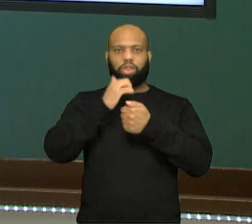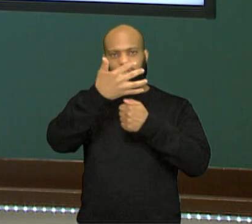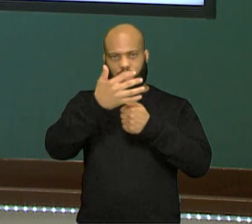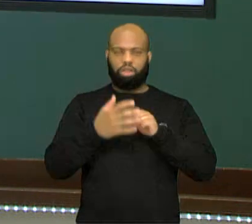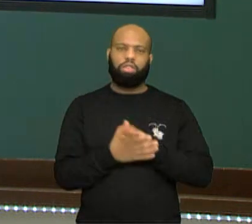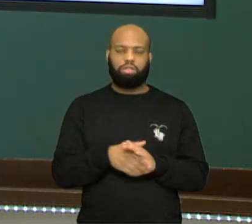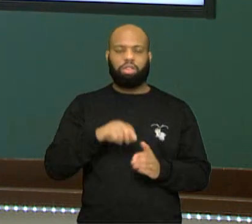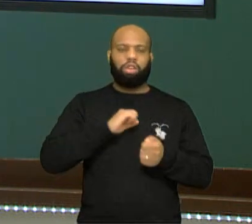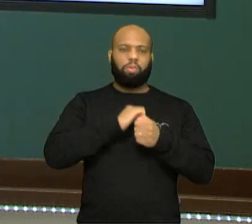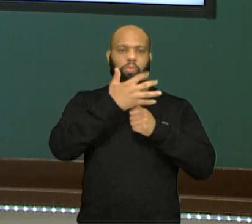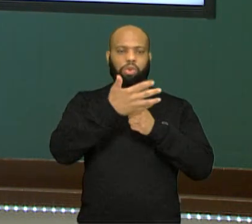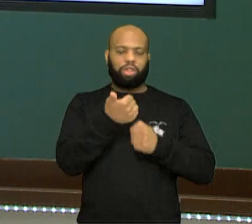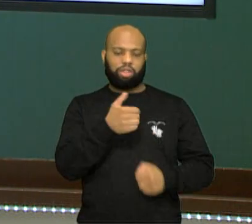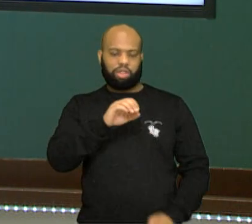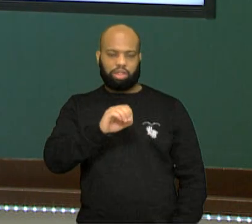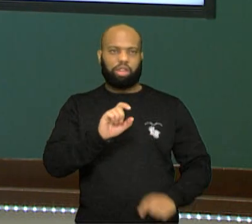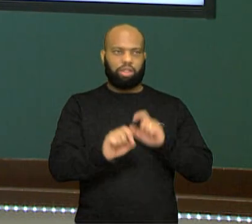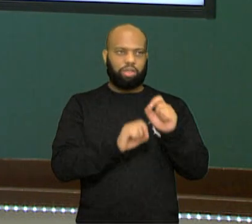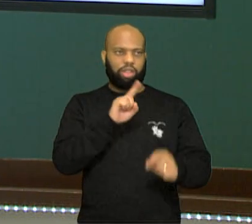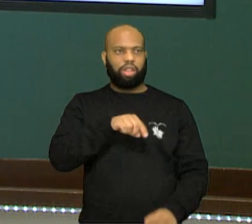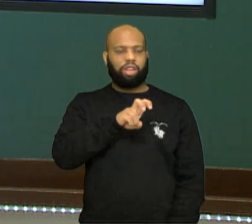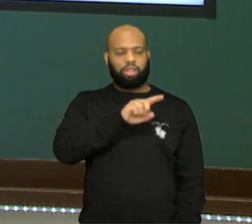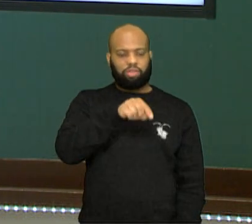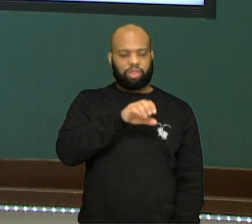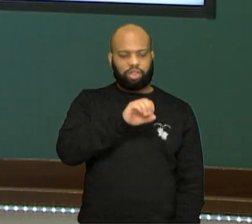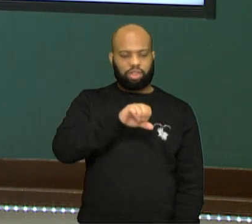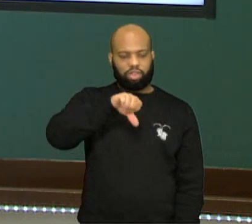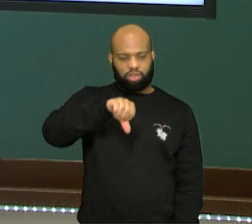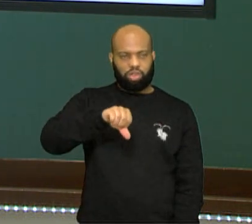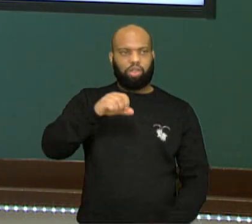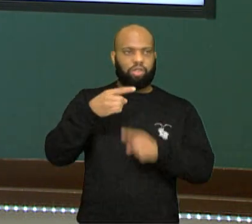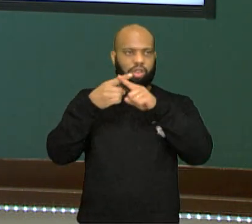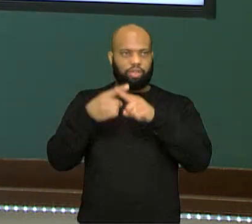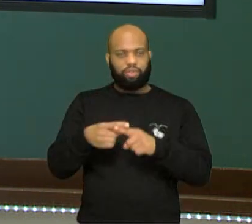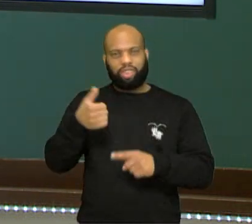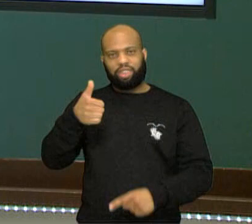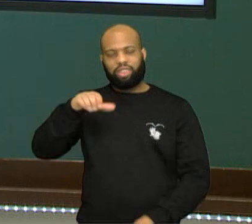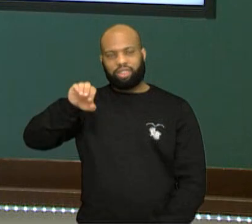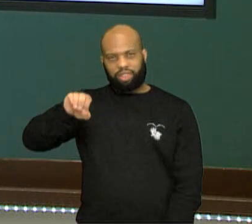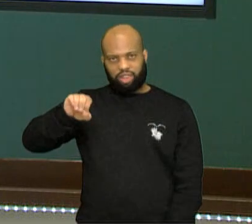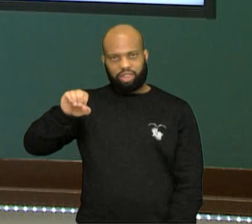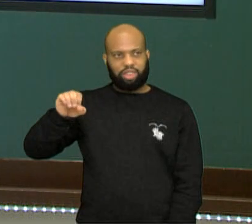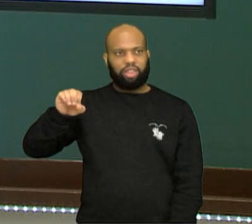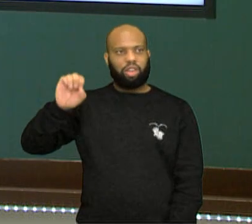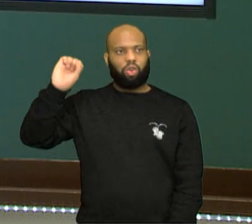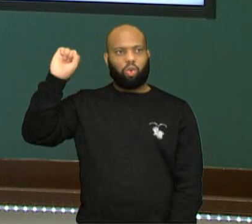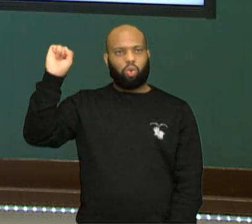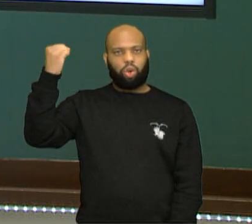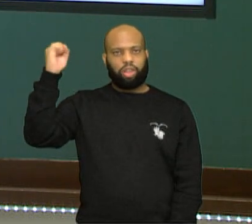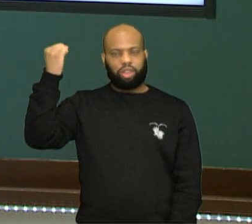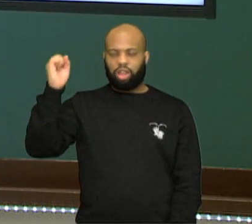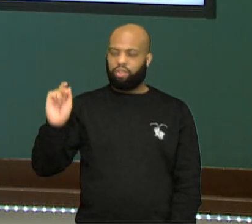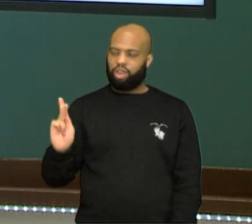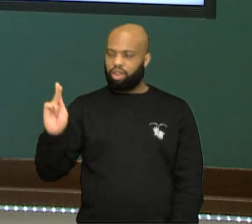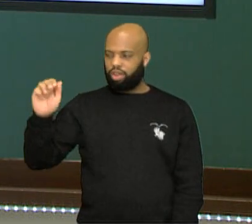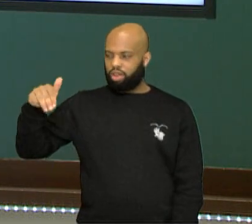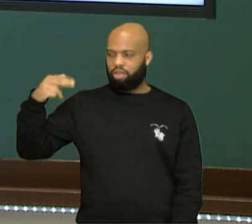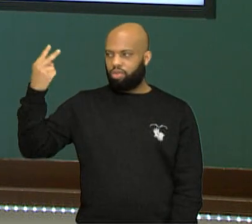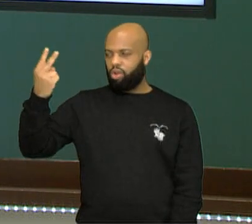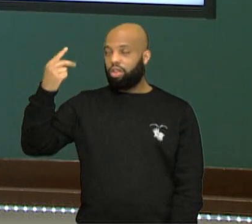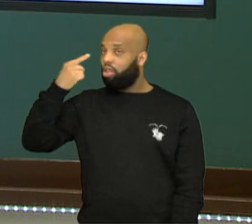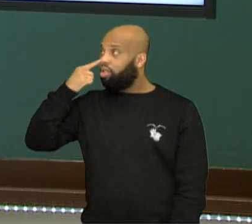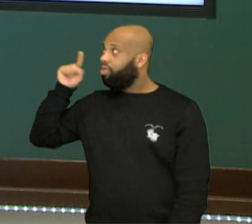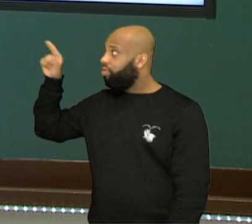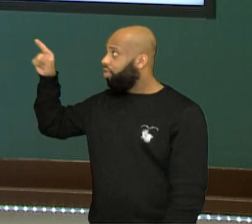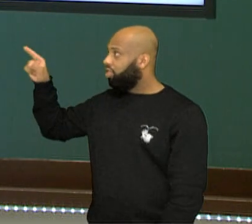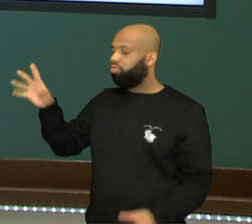com base 10, que deu 5,09 vezes 10 ao oitavo, que quando a gente trabalha com números muito grandes, é comum a gente usar